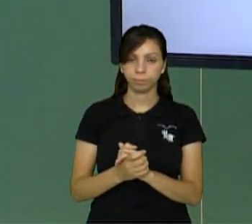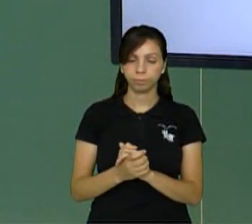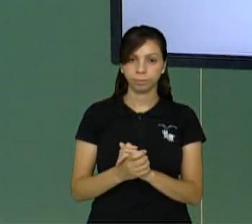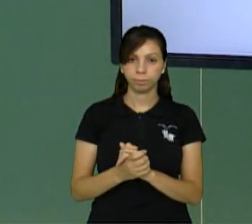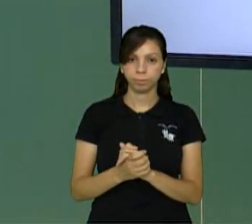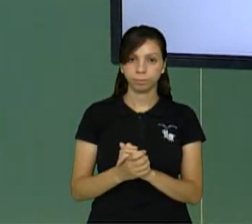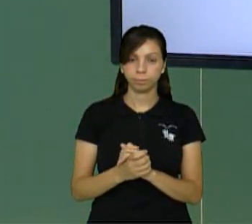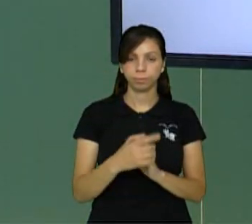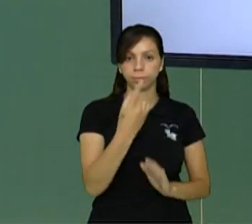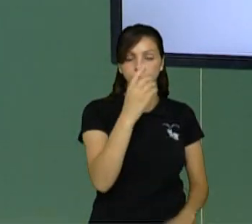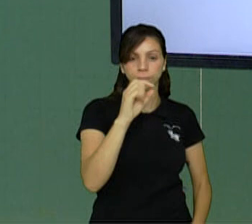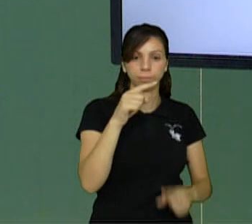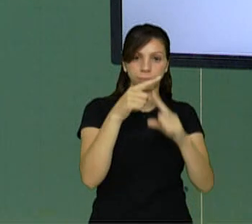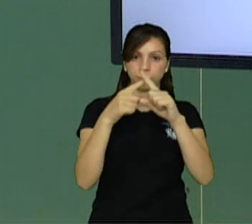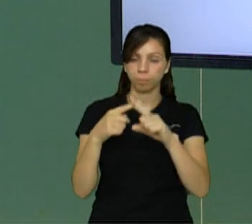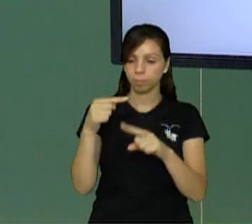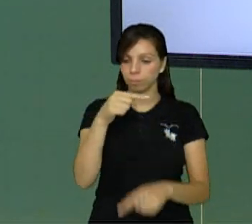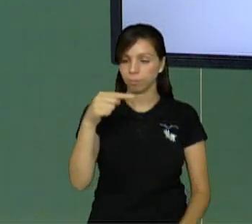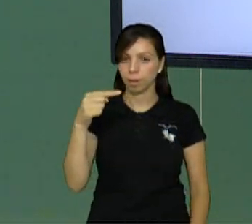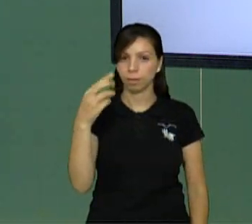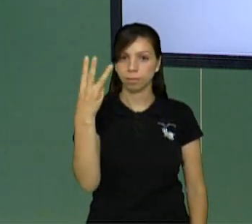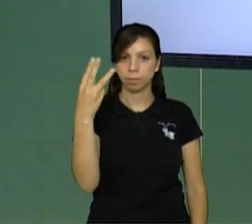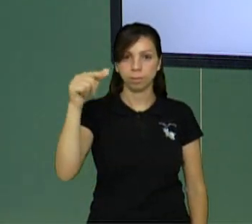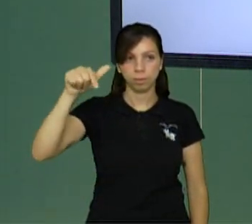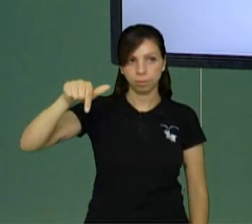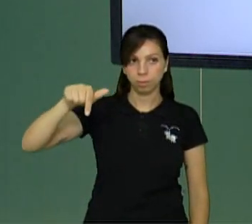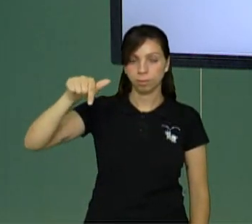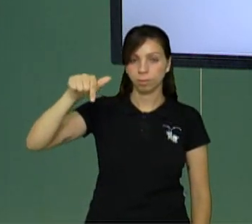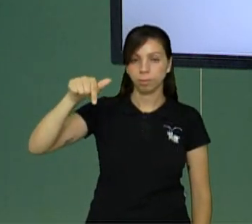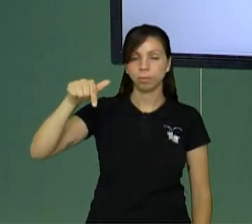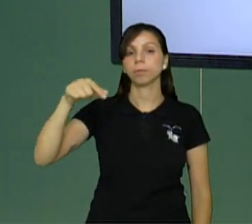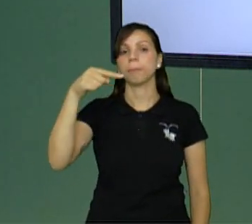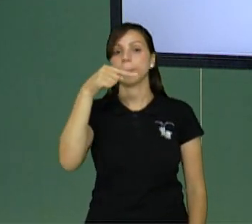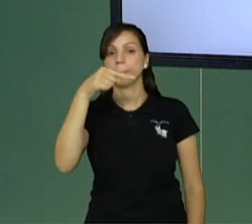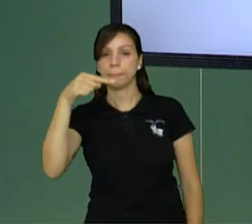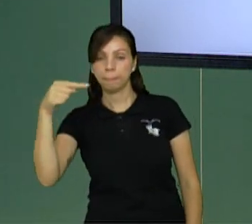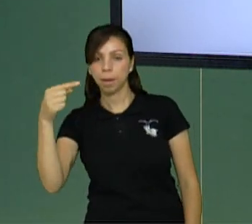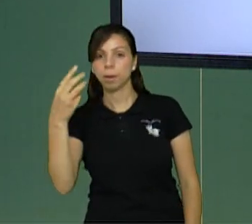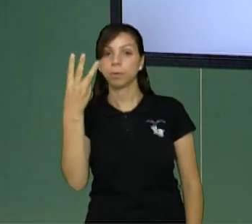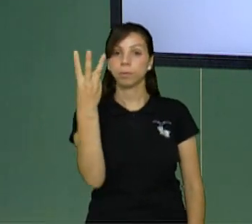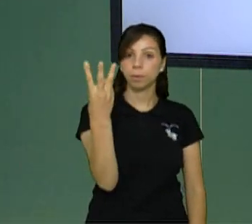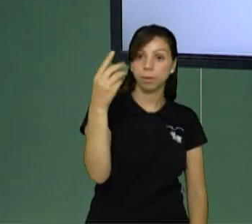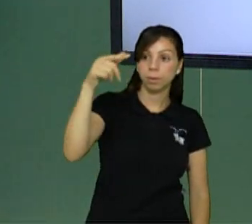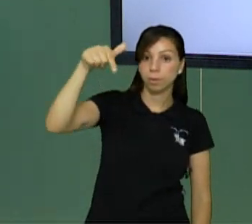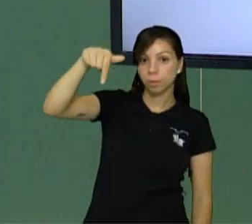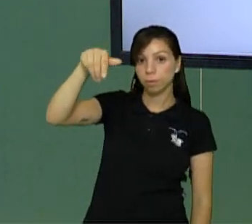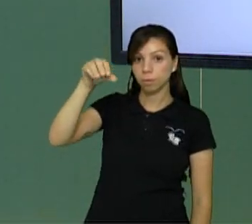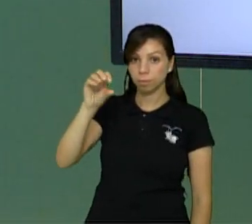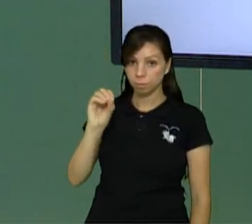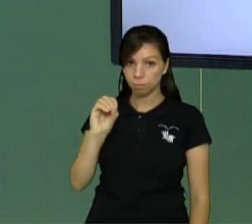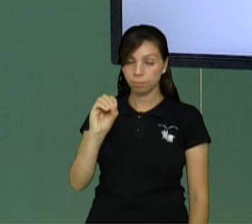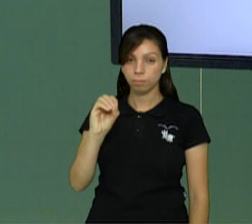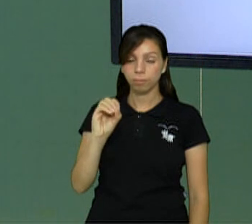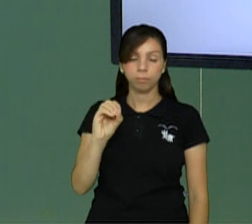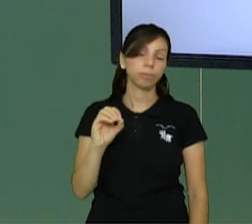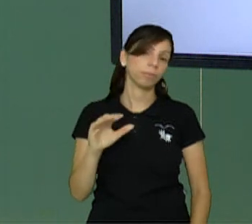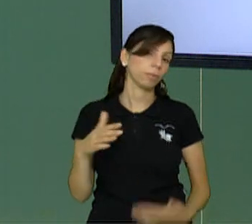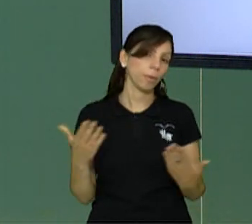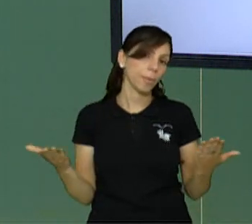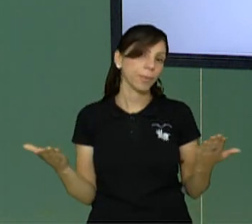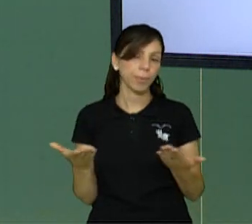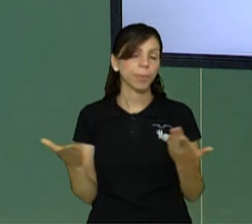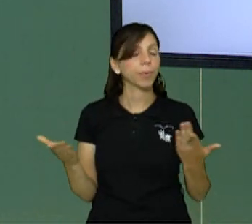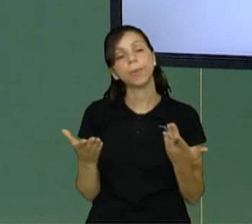O 10 vezes menos 37, menos 370. Galera, e